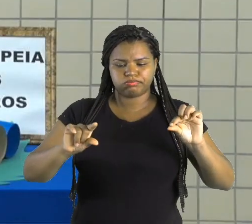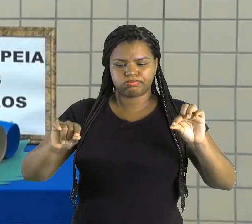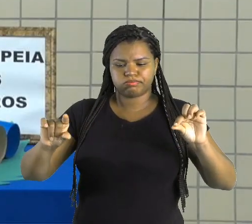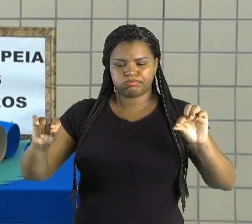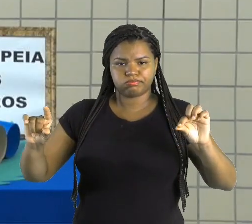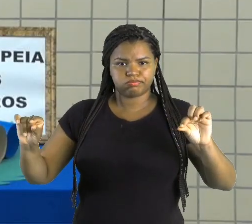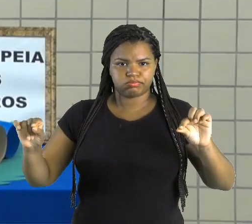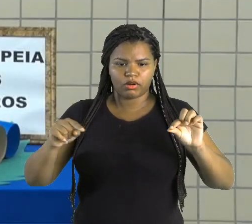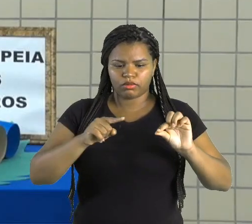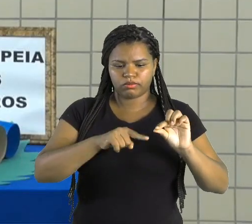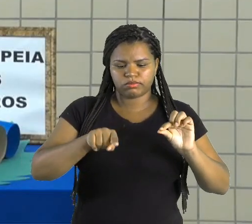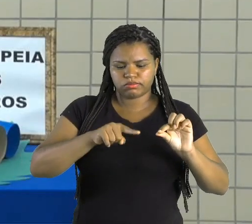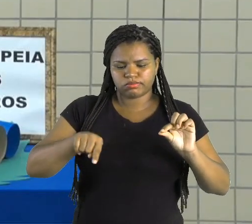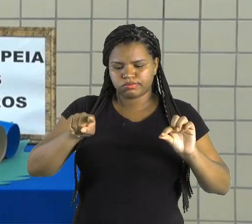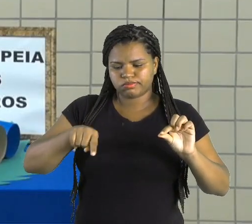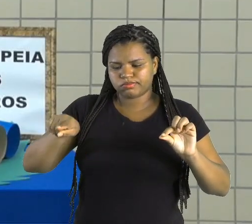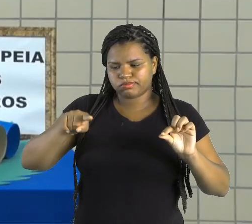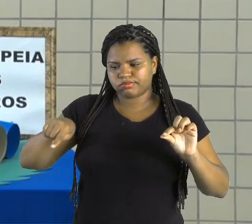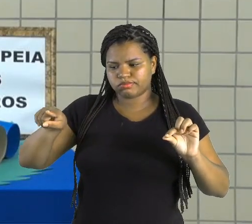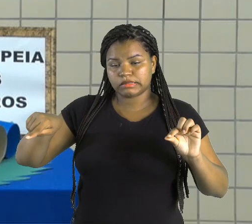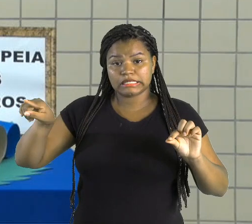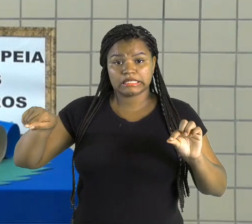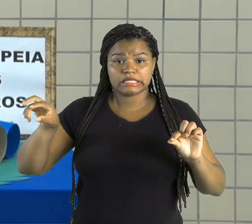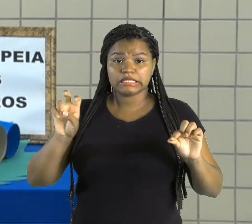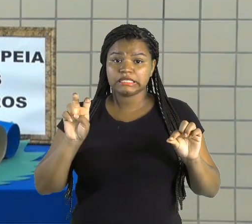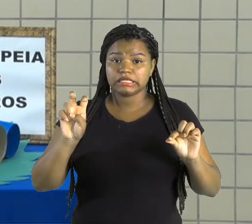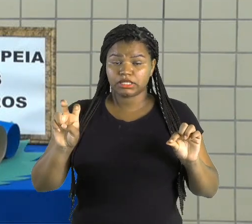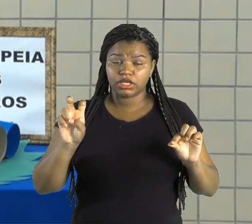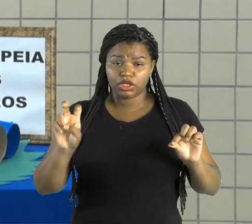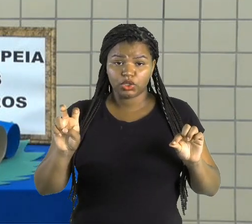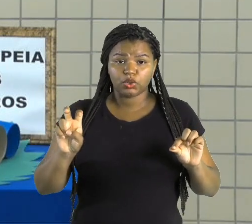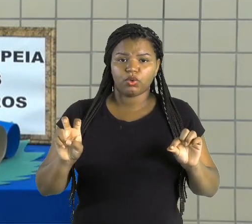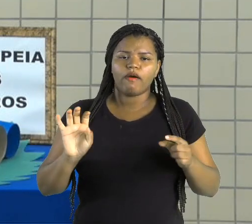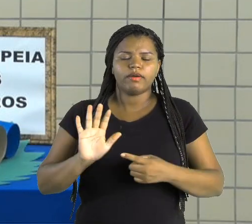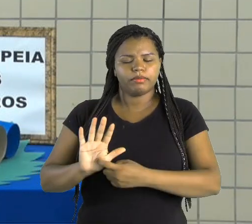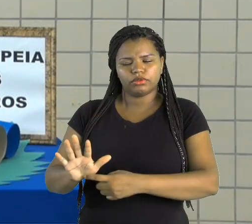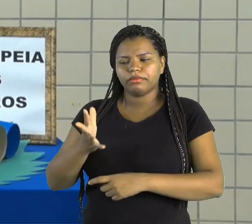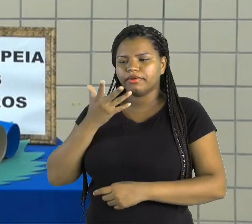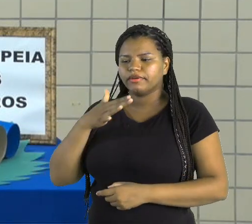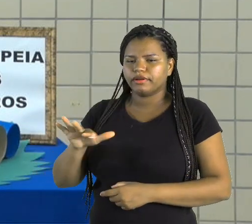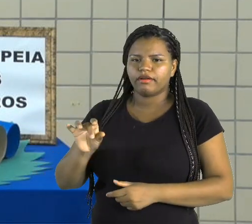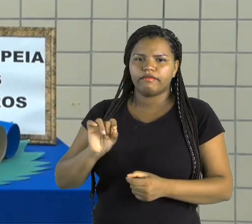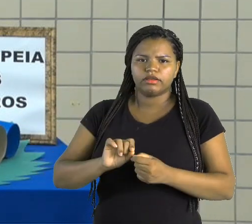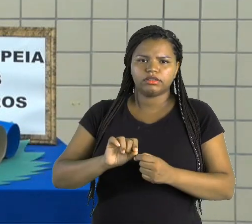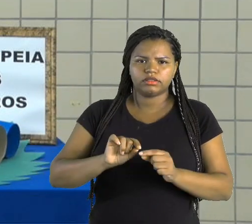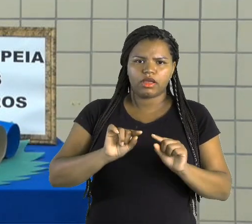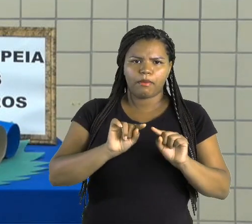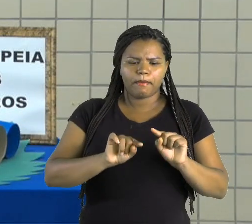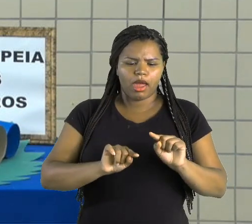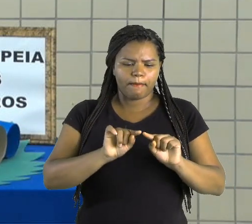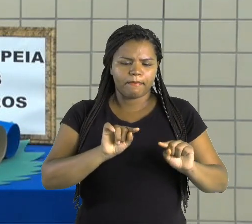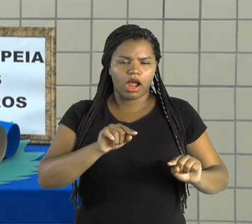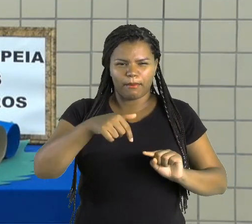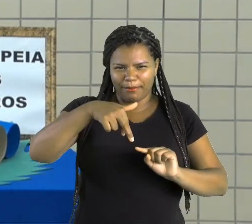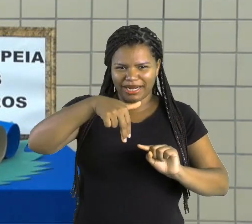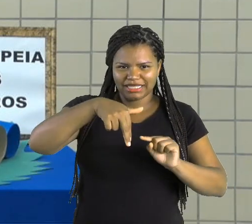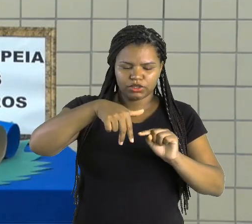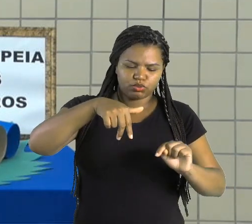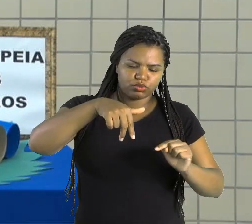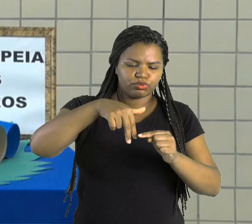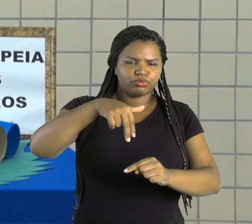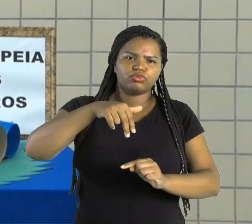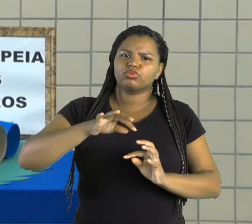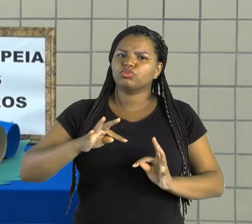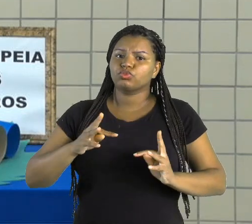seja, 5 bolinhas e vai mostrar para a criança. Vai fazer os pezinhos, vai fazer tudo a centopeia